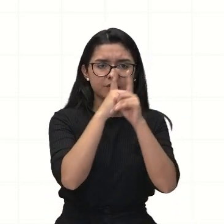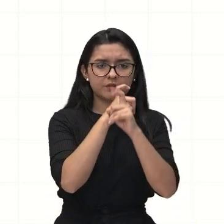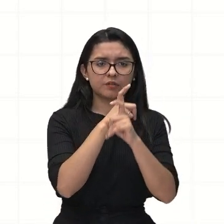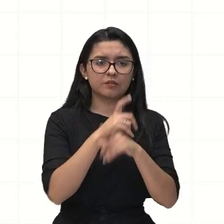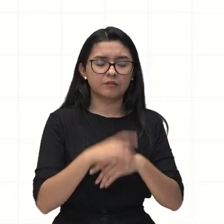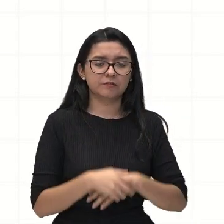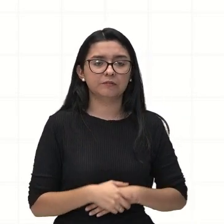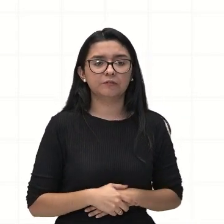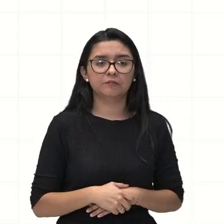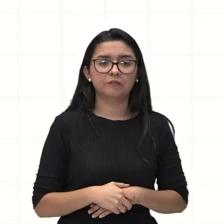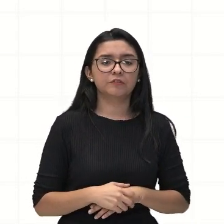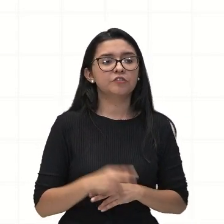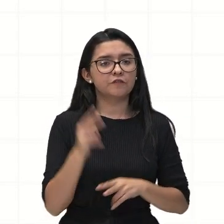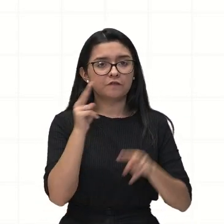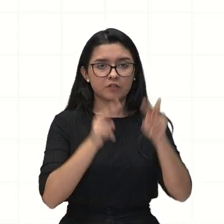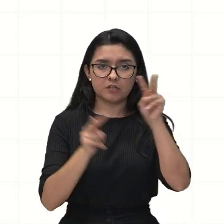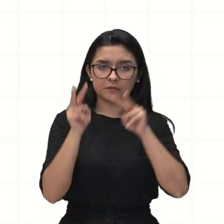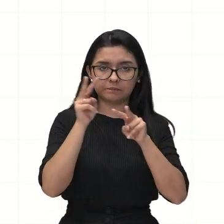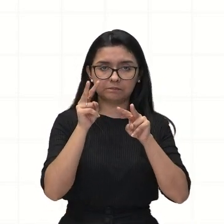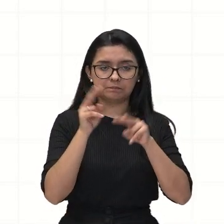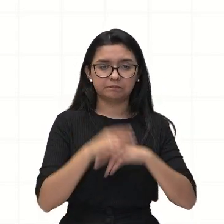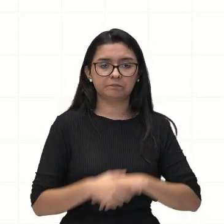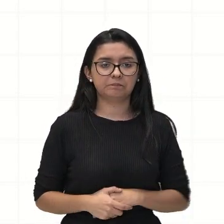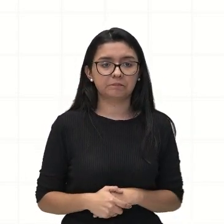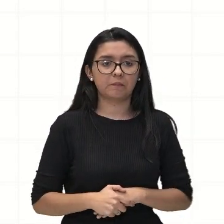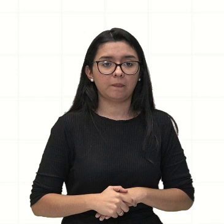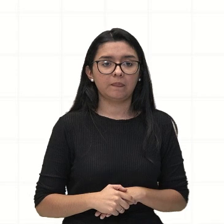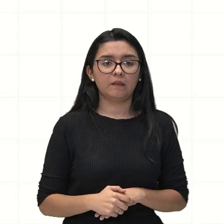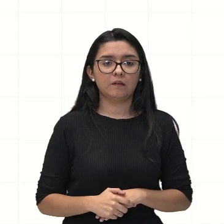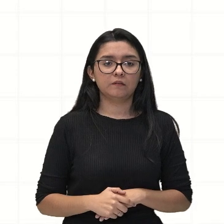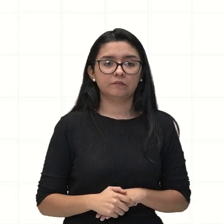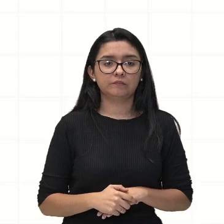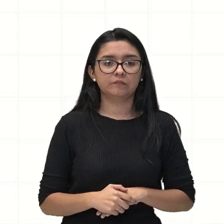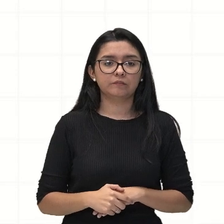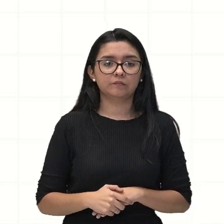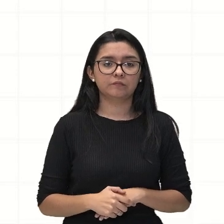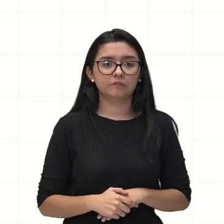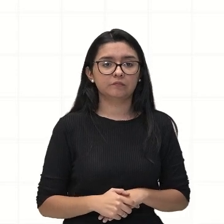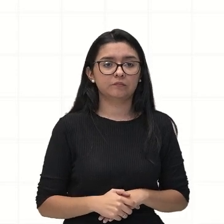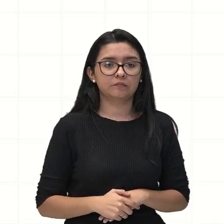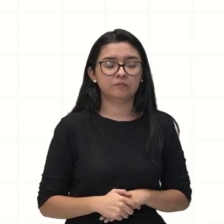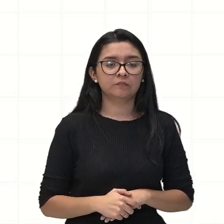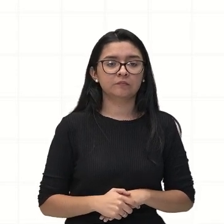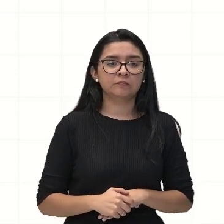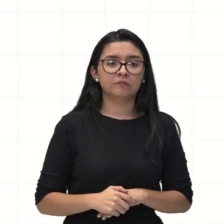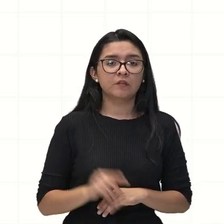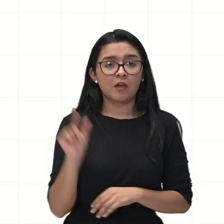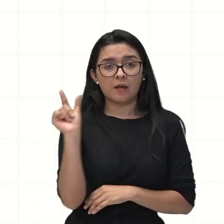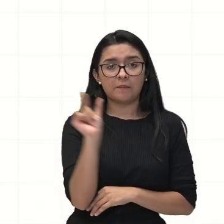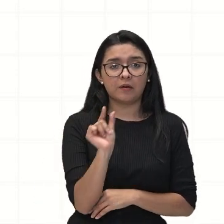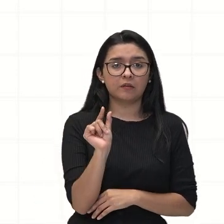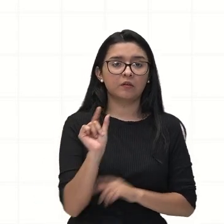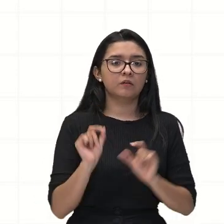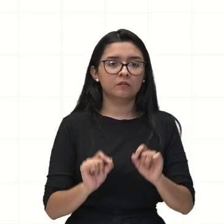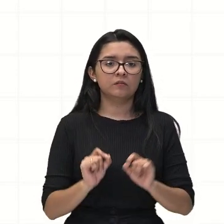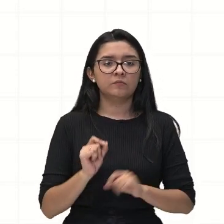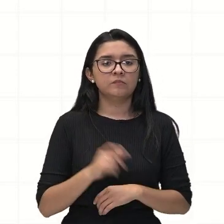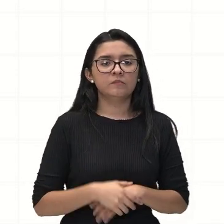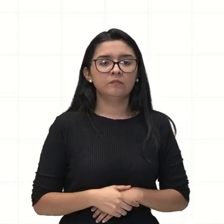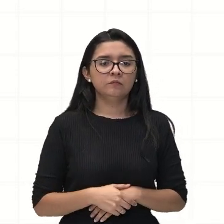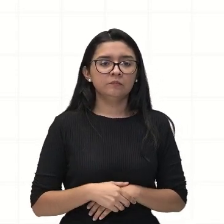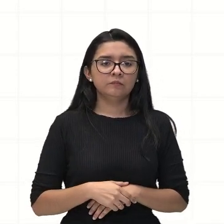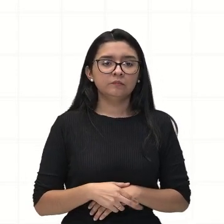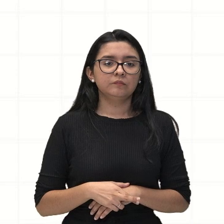dificuldade de visualização. E a menor taxa de percentual é justamente a roxa, né, que